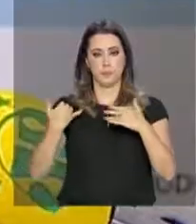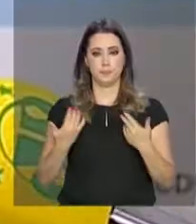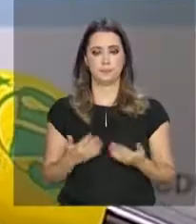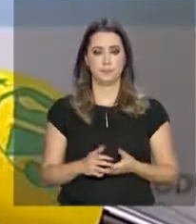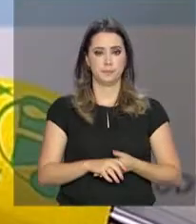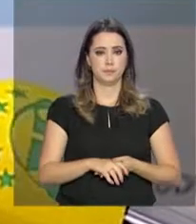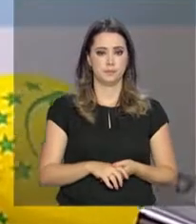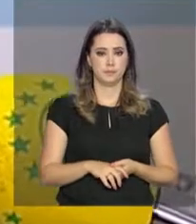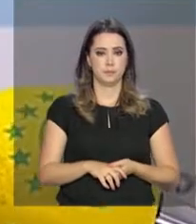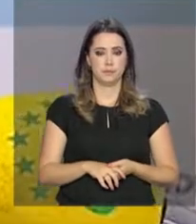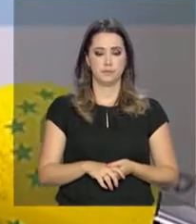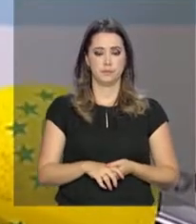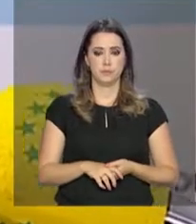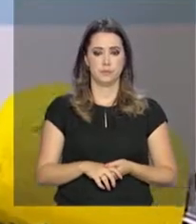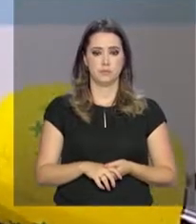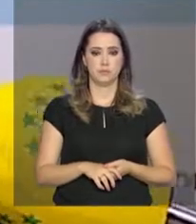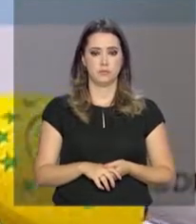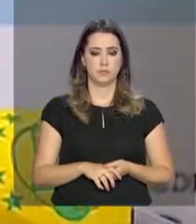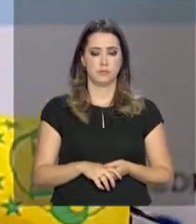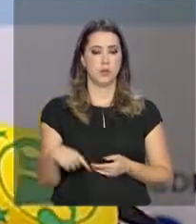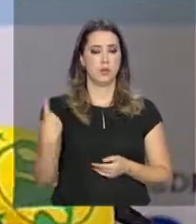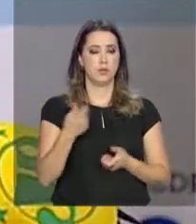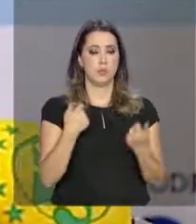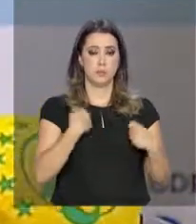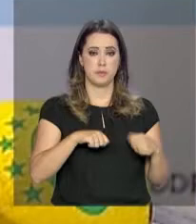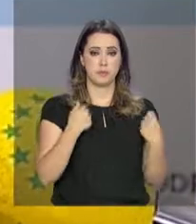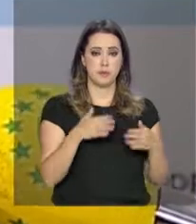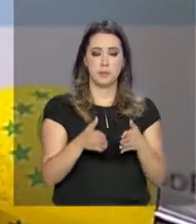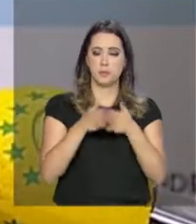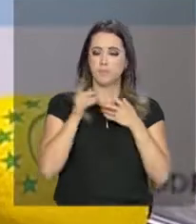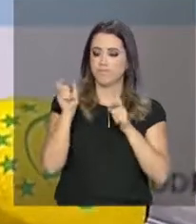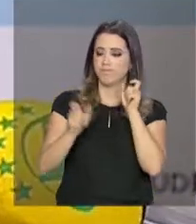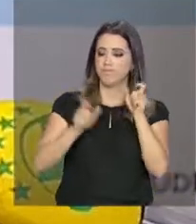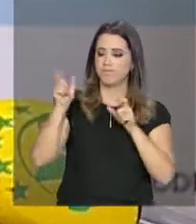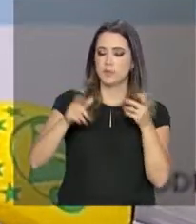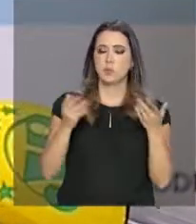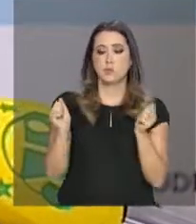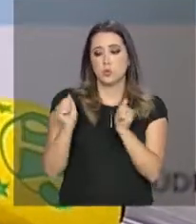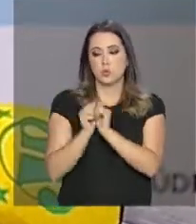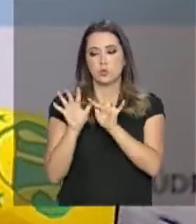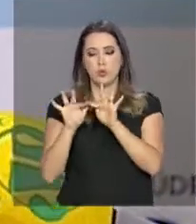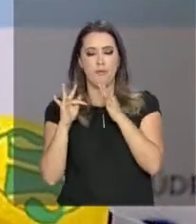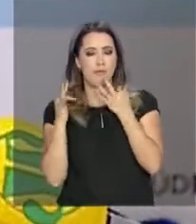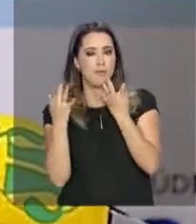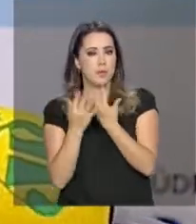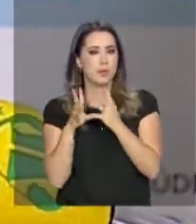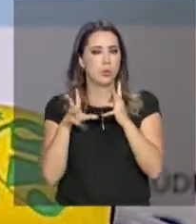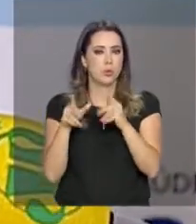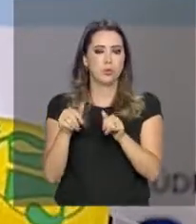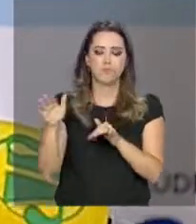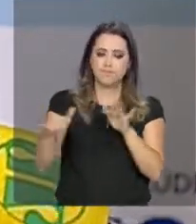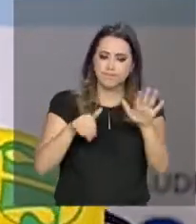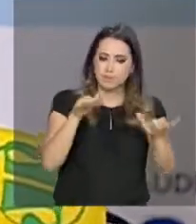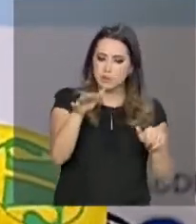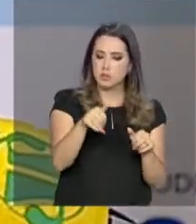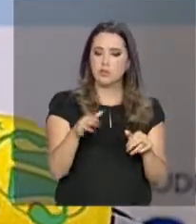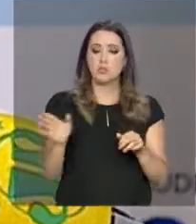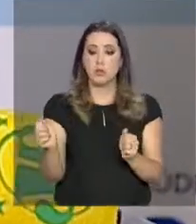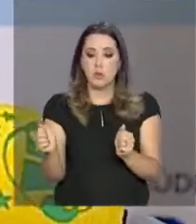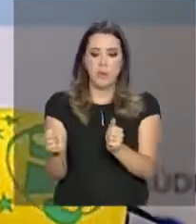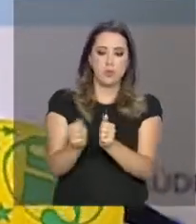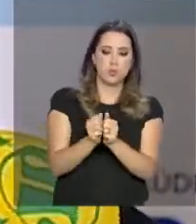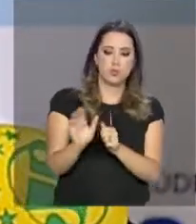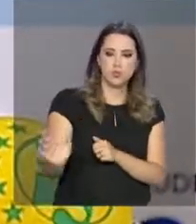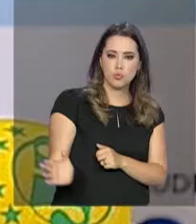nós precisamos pedir aos pais aos responsáveis aos avós a todos que se envolvam nessa questão